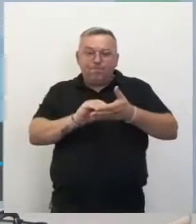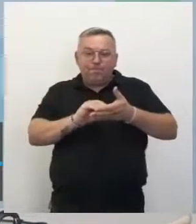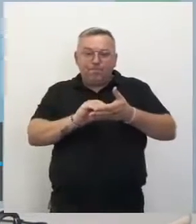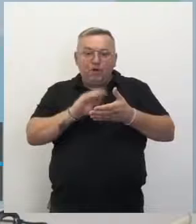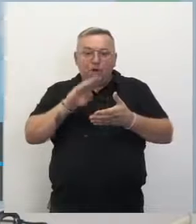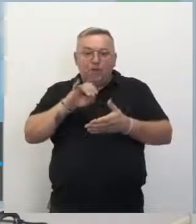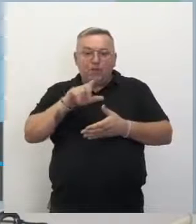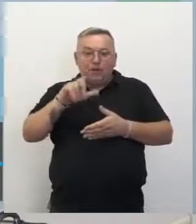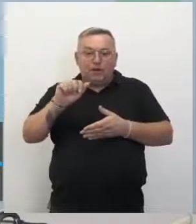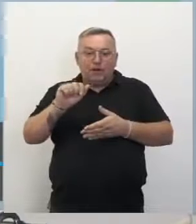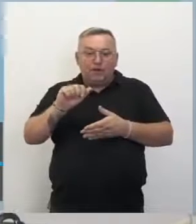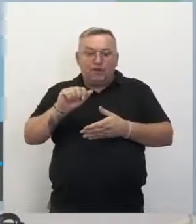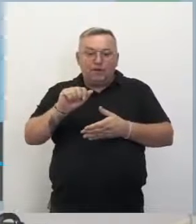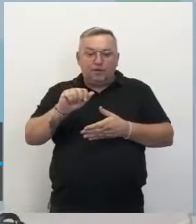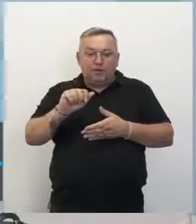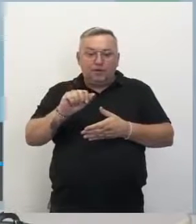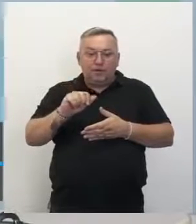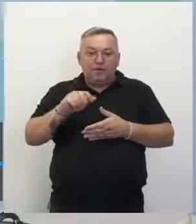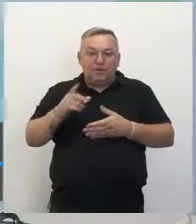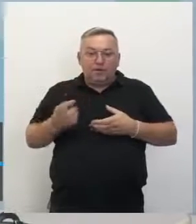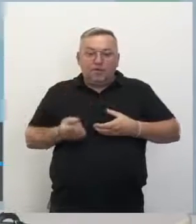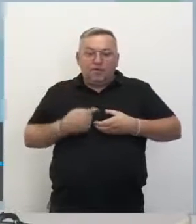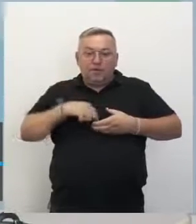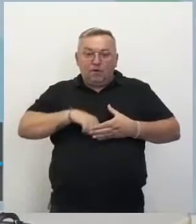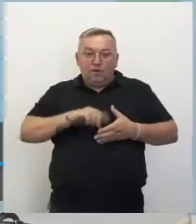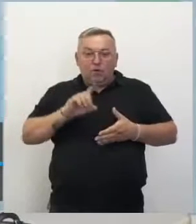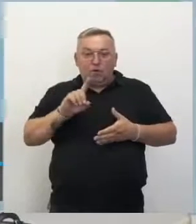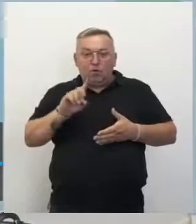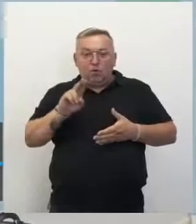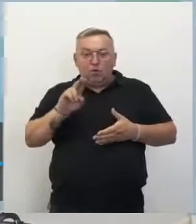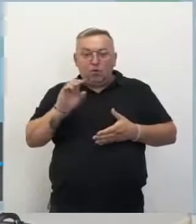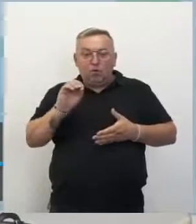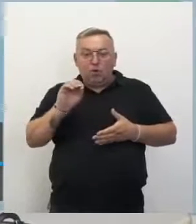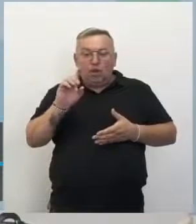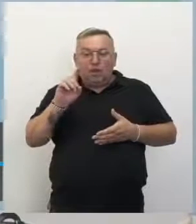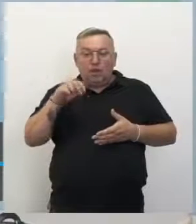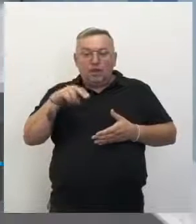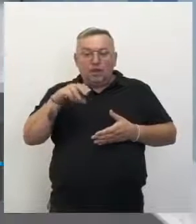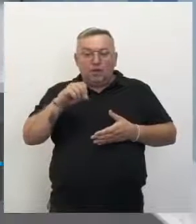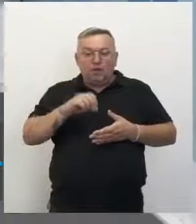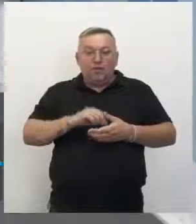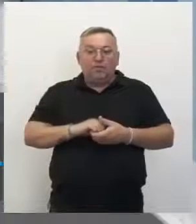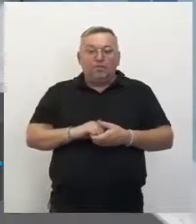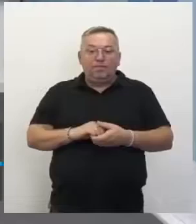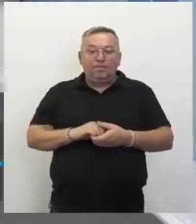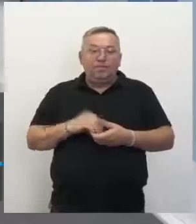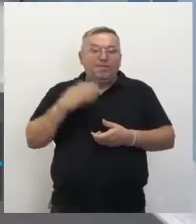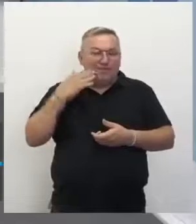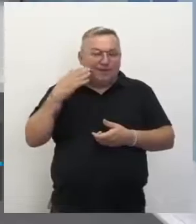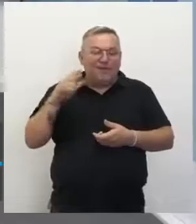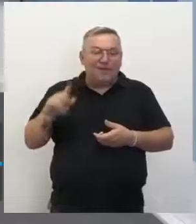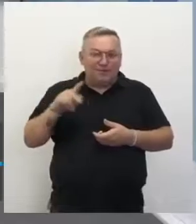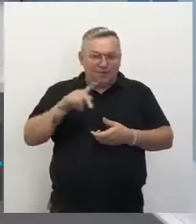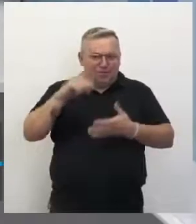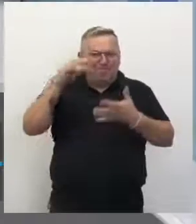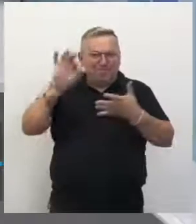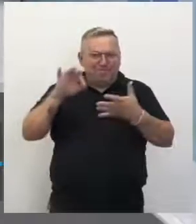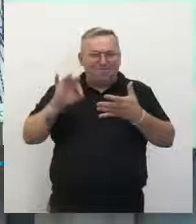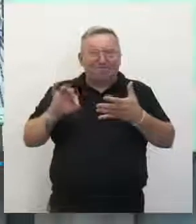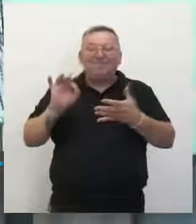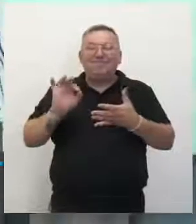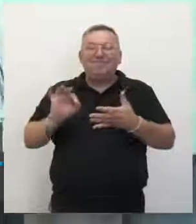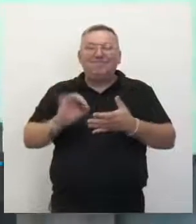bile é lançada no duodeno. Isso, não é tá? no estômago. E não no estômago. Beleza. Obrigado pela correção, professora.